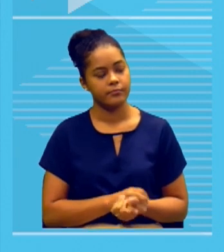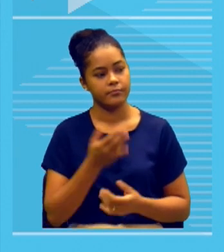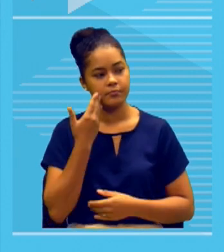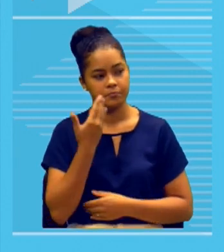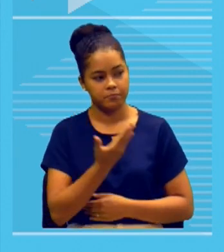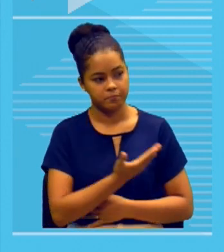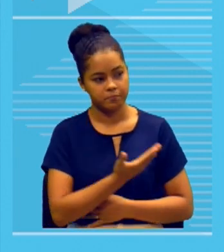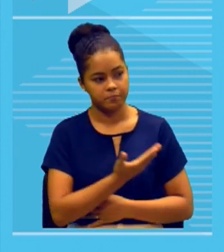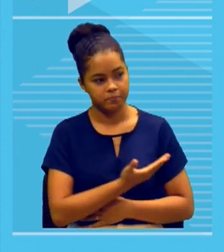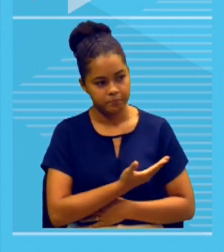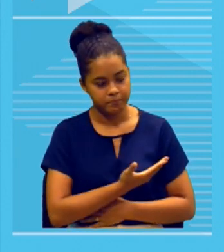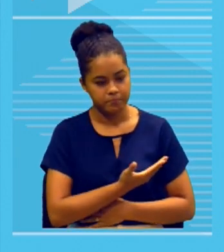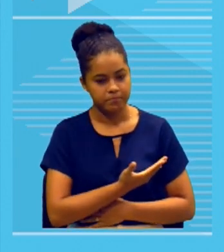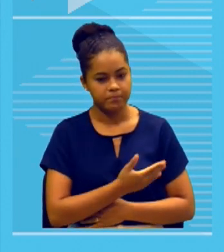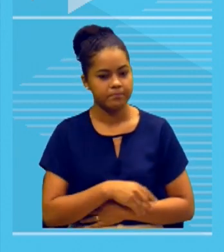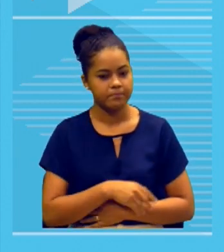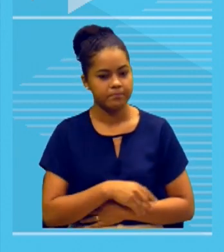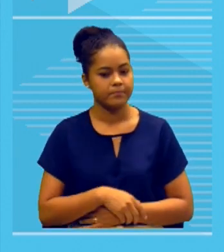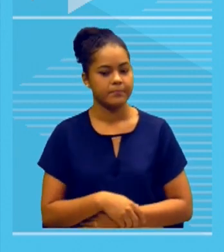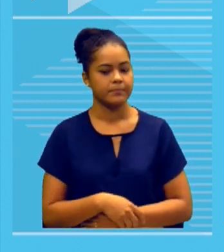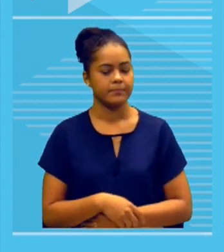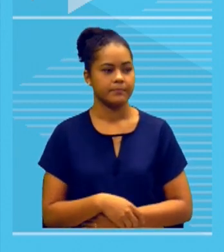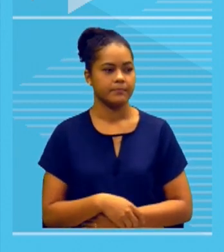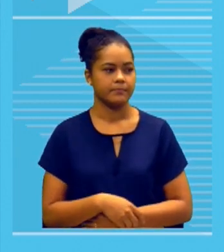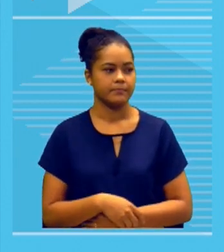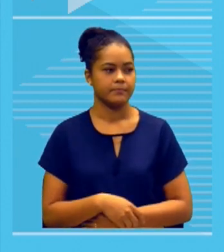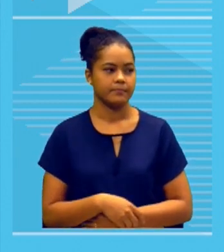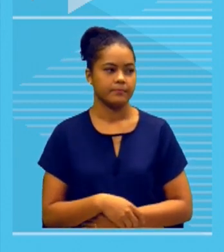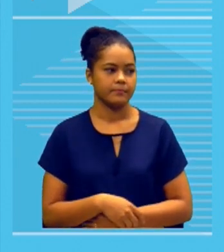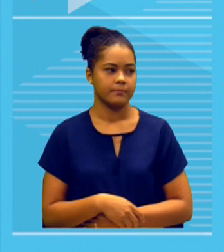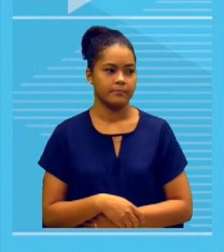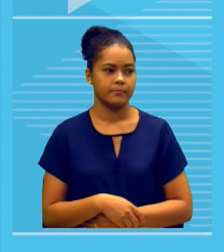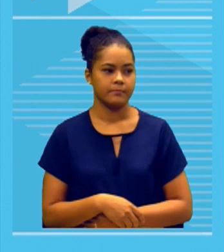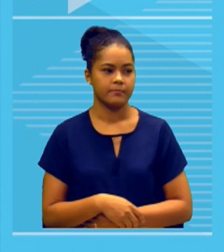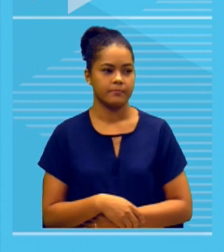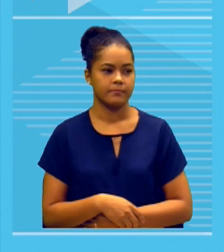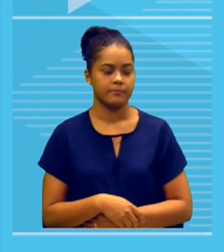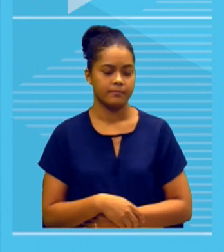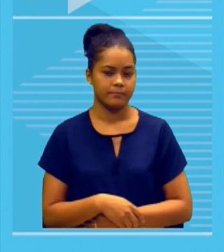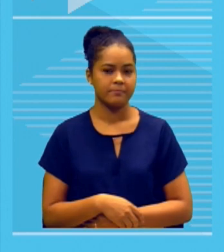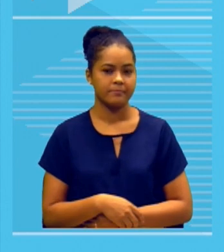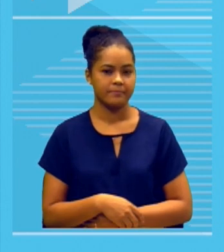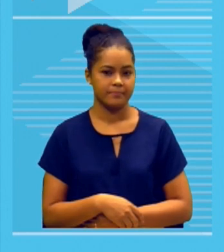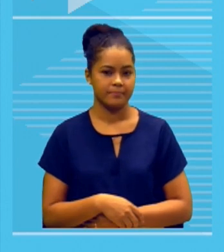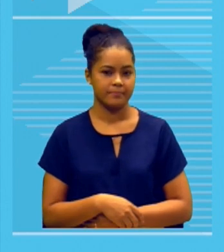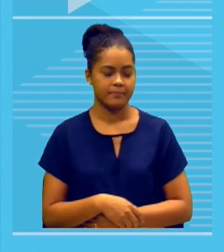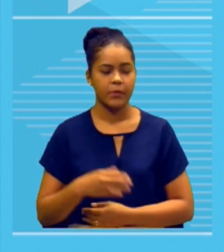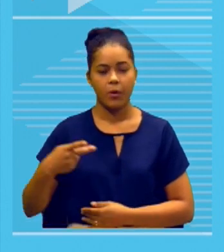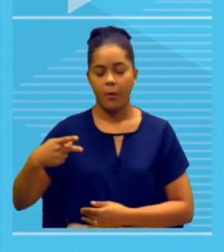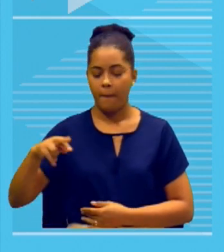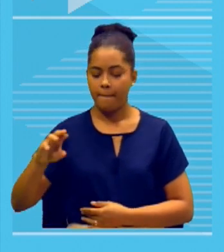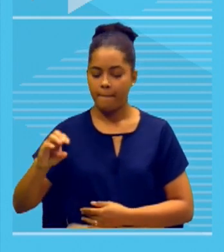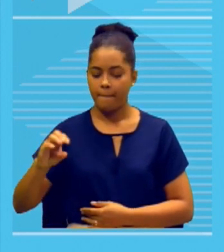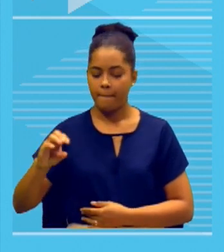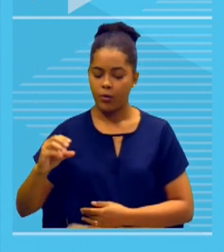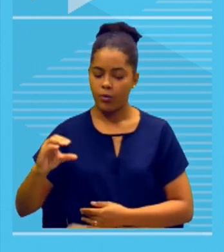coloca o pronome e termina a escrever o verbo procurar me iam né